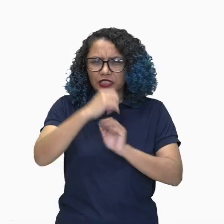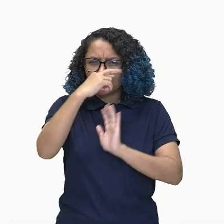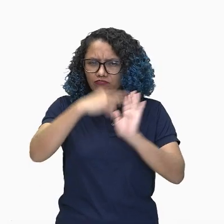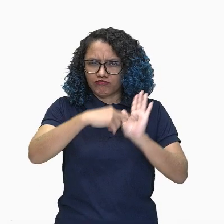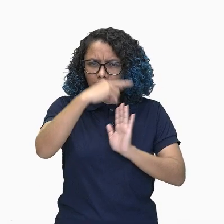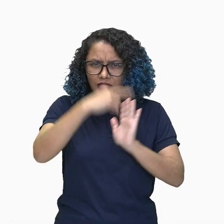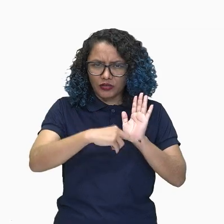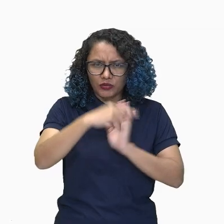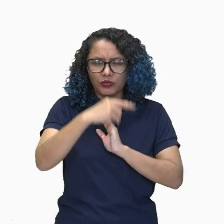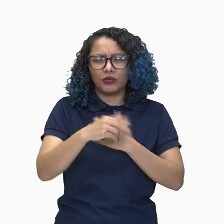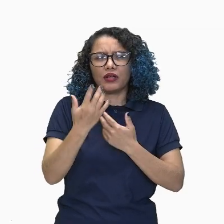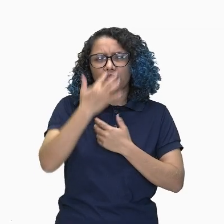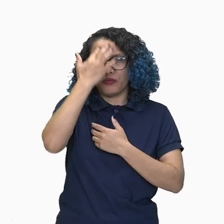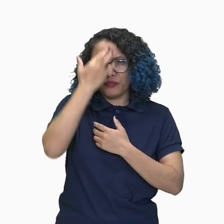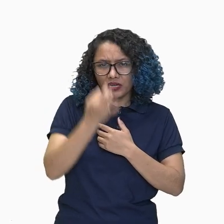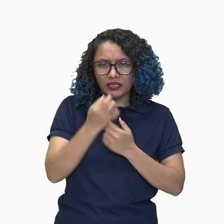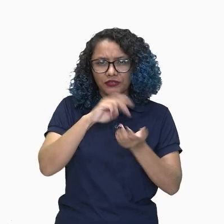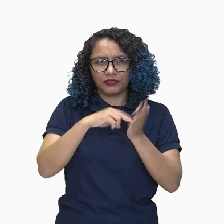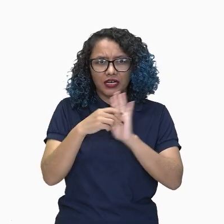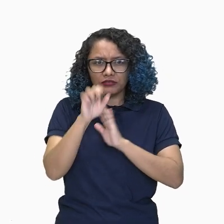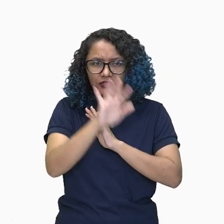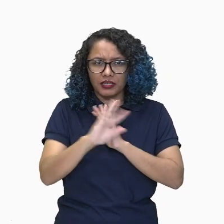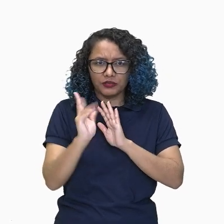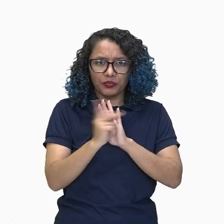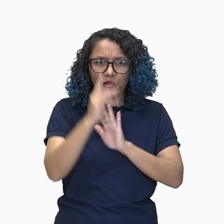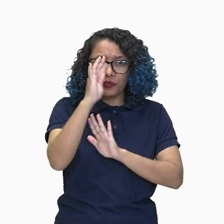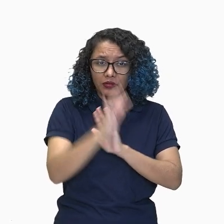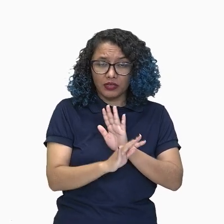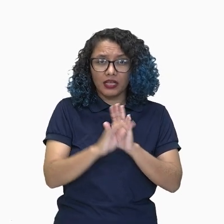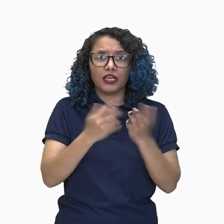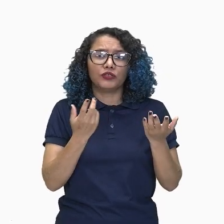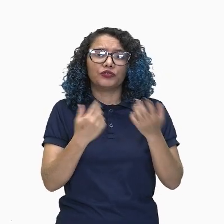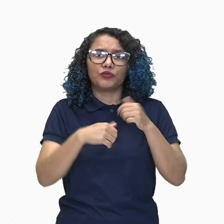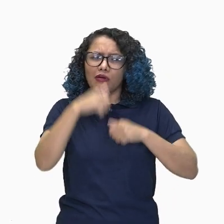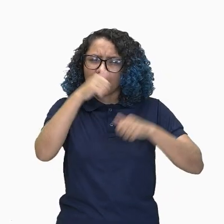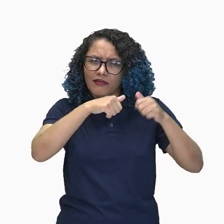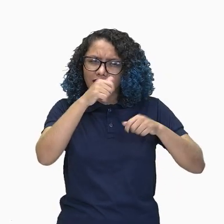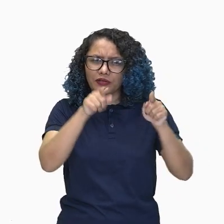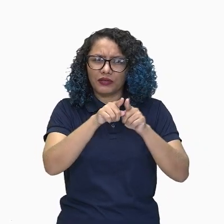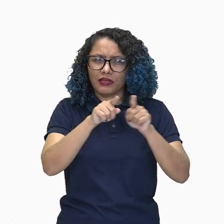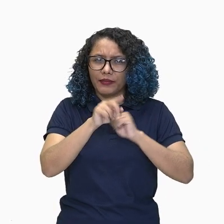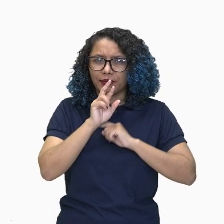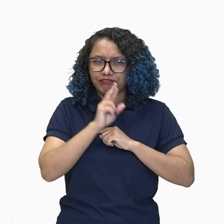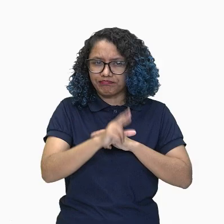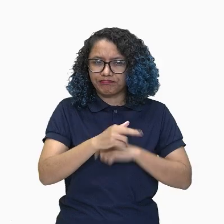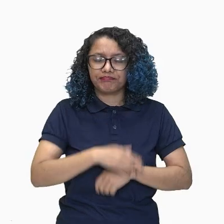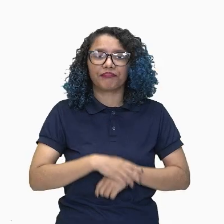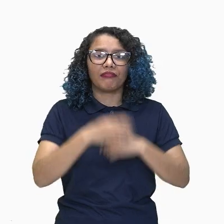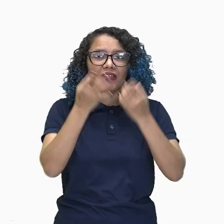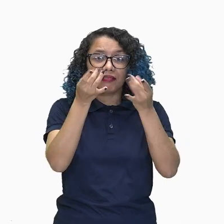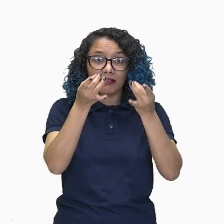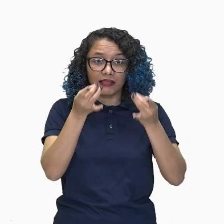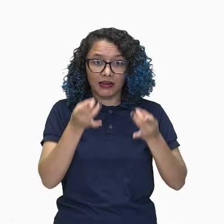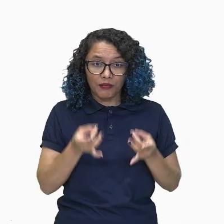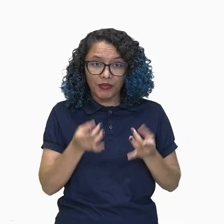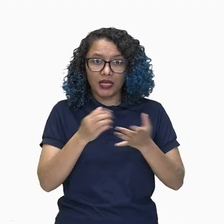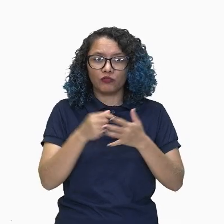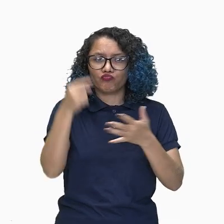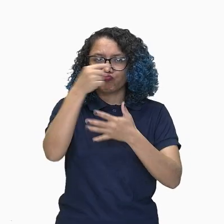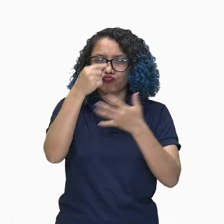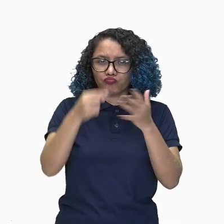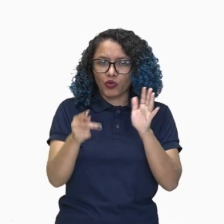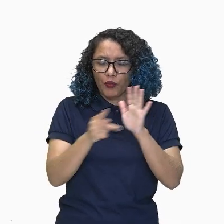leitura, aprender os sentidos globais do texto, apreciação e réplica. Detalhamento, elementos